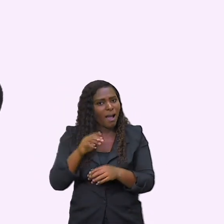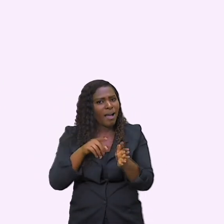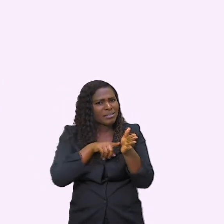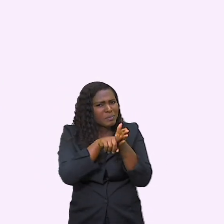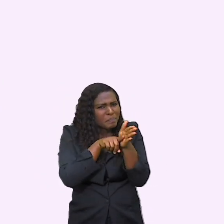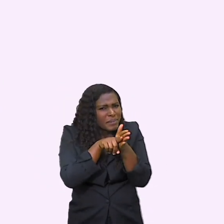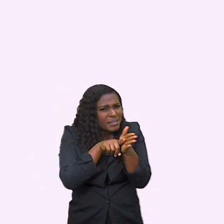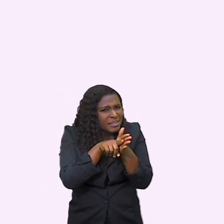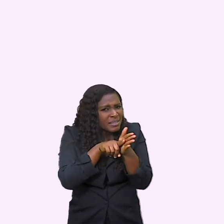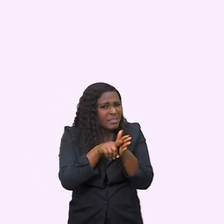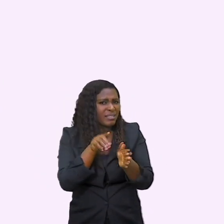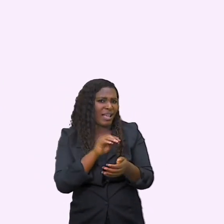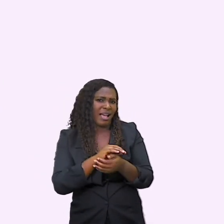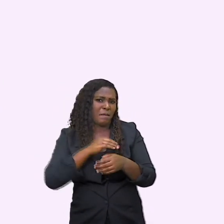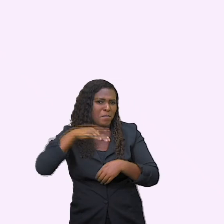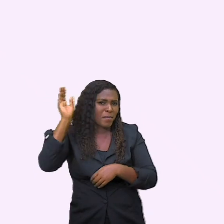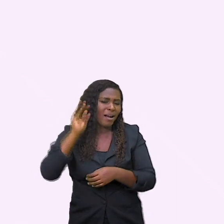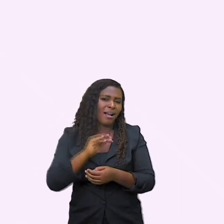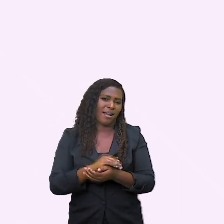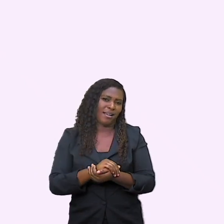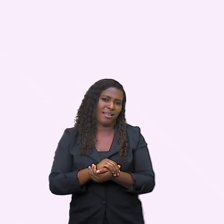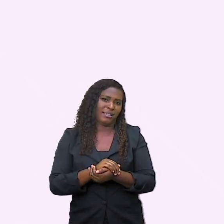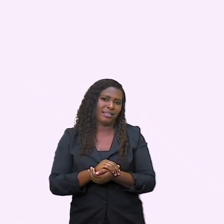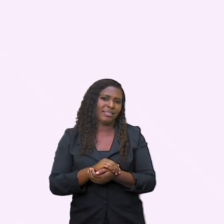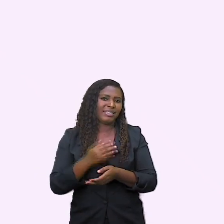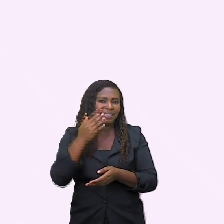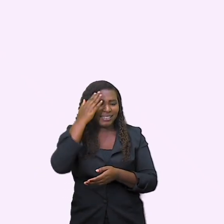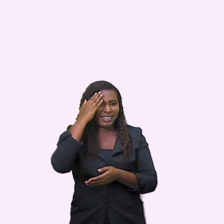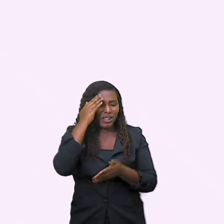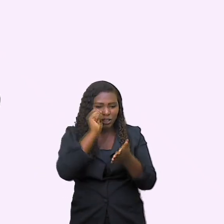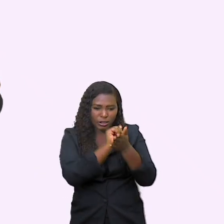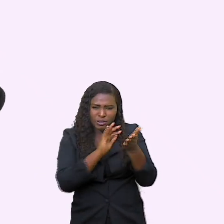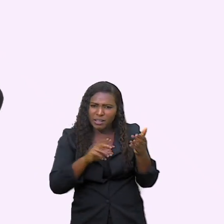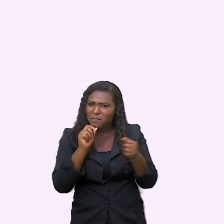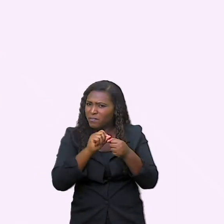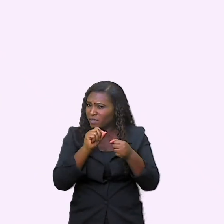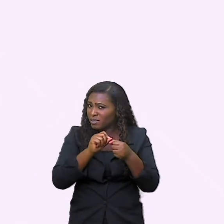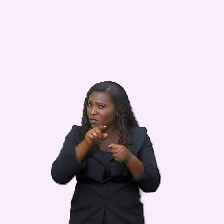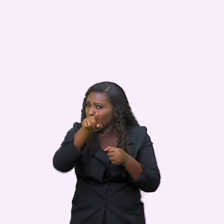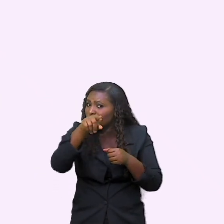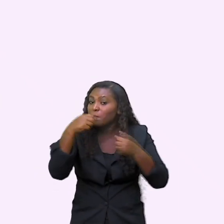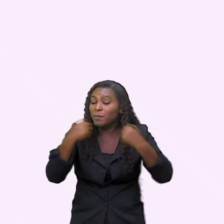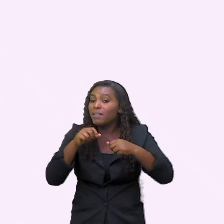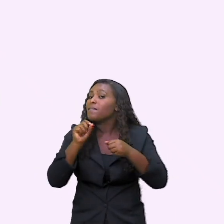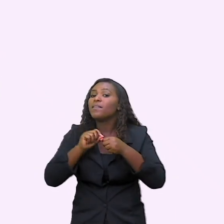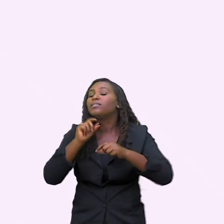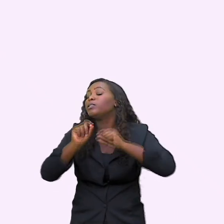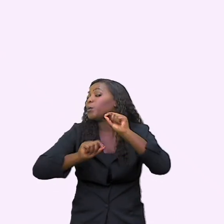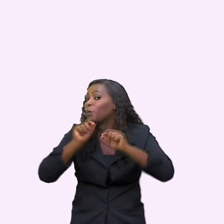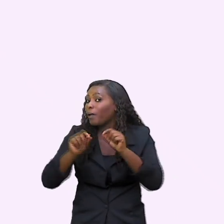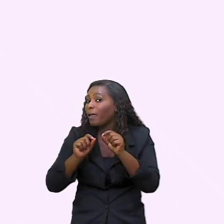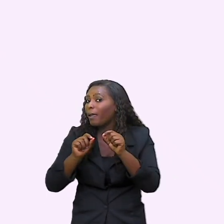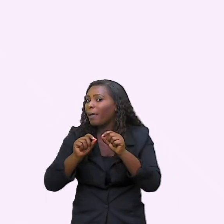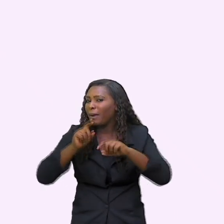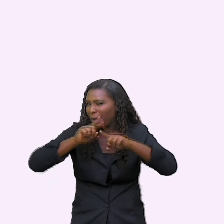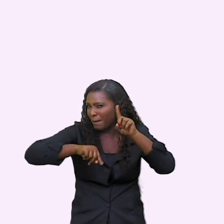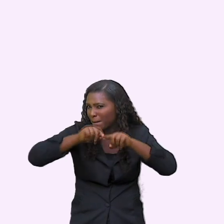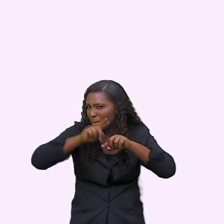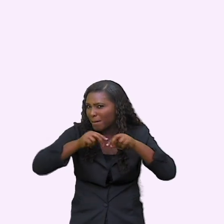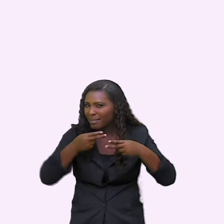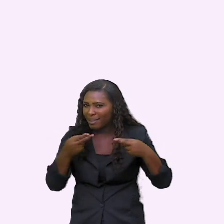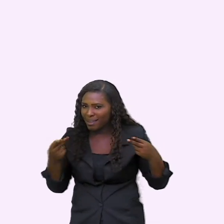E aí, o que vocês vão fazer? Vocês vão buscar os nossos materiais lá na